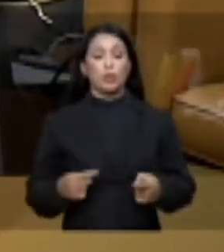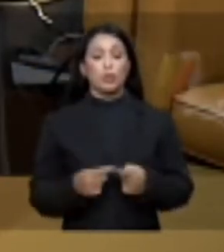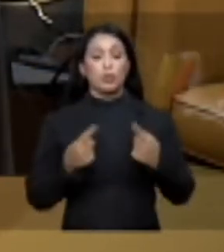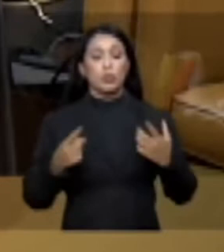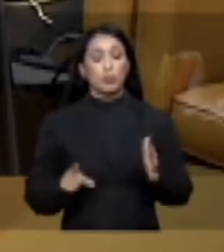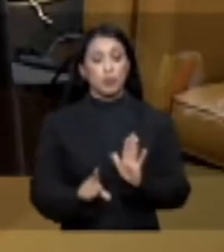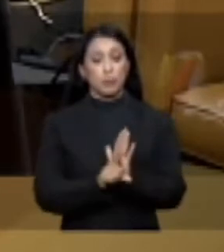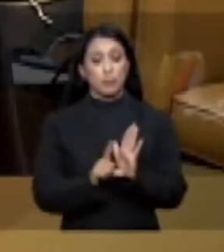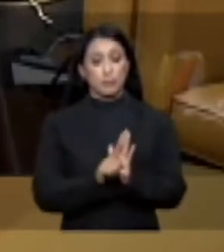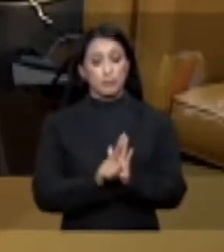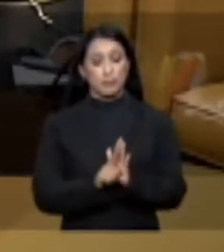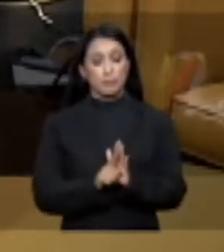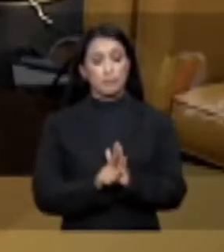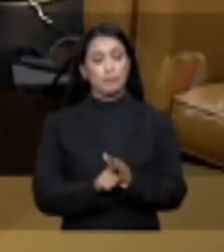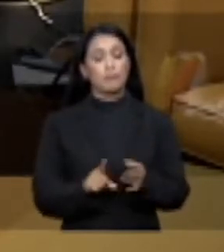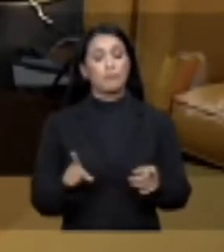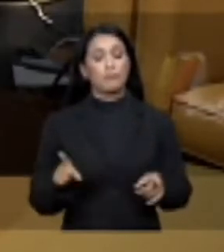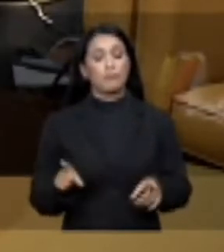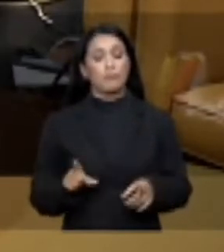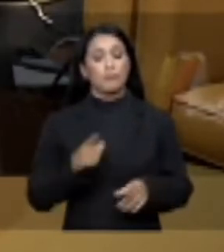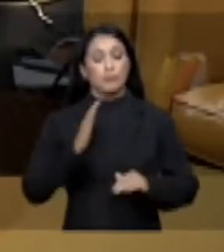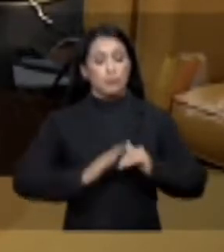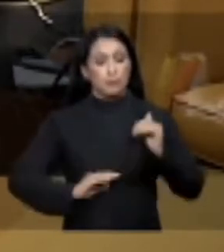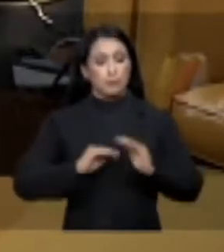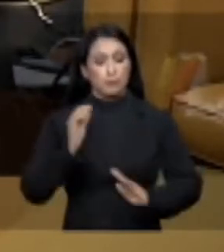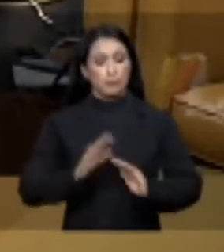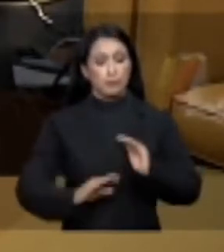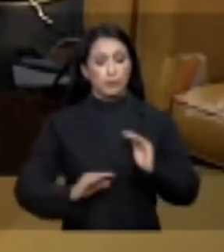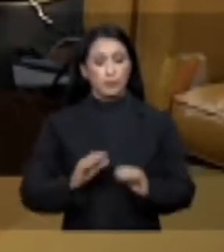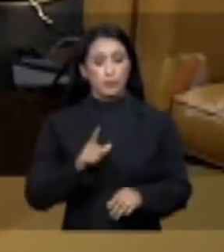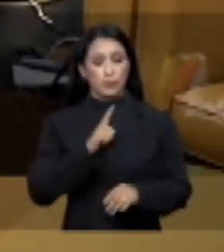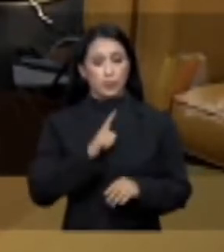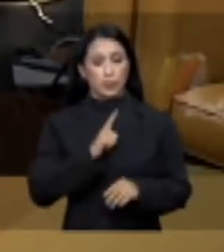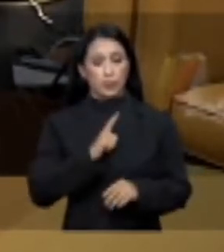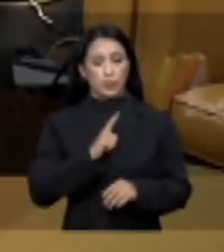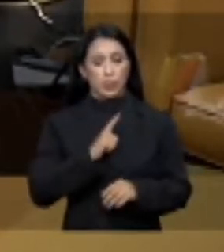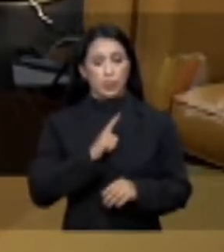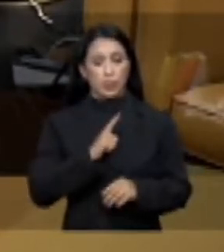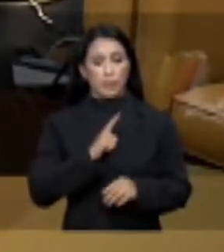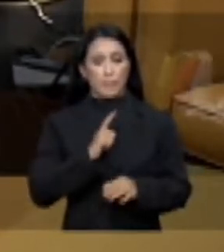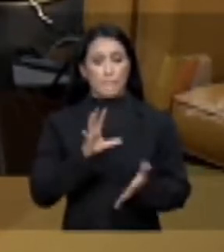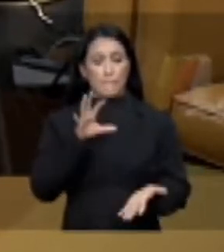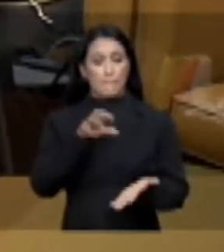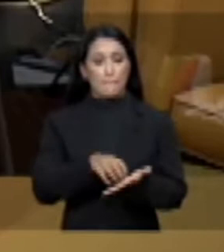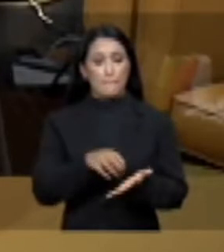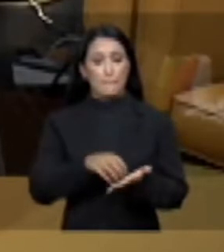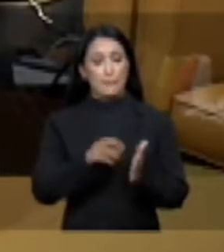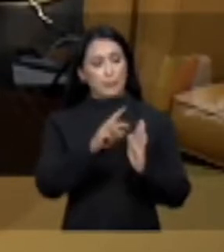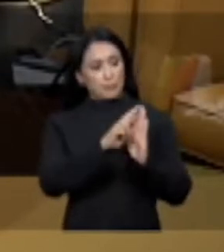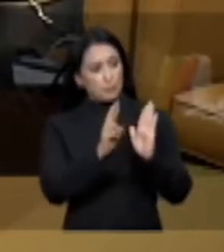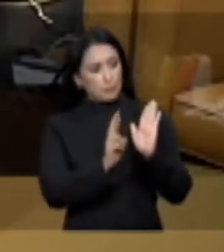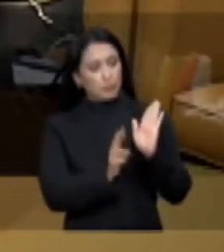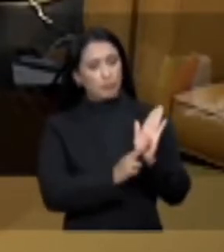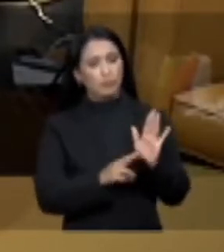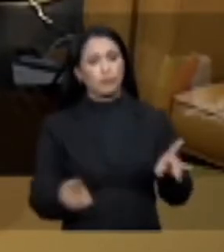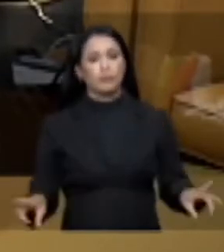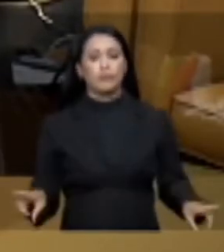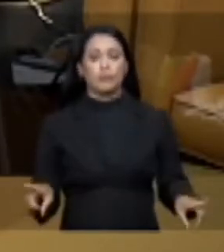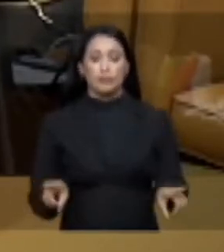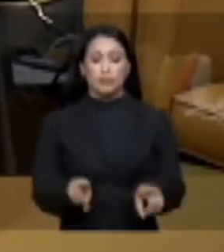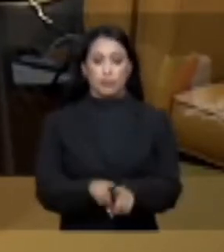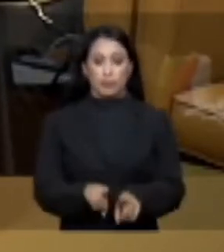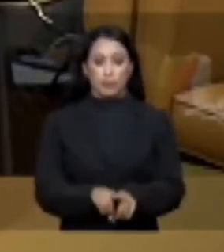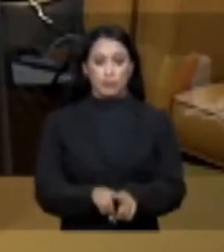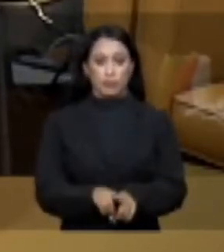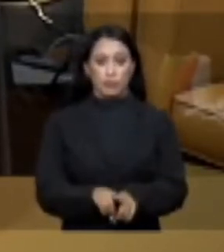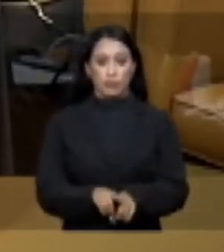concessão. E mais, que compete ao titular do serviço definir a entidade responsável pela regulamentação e também